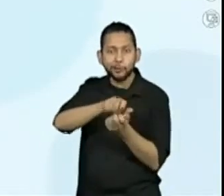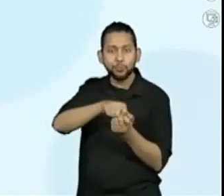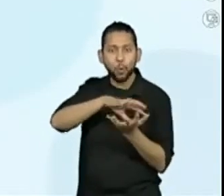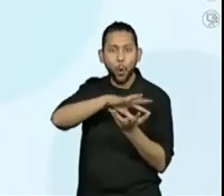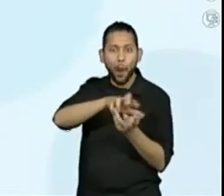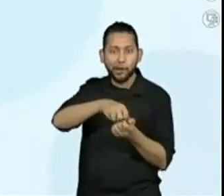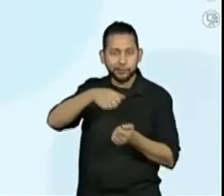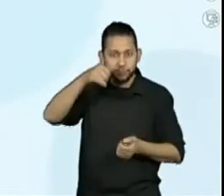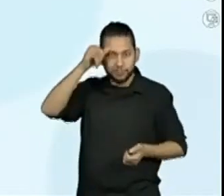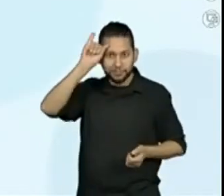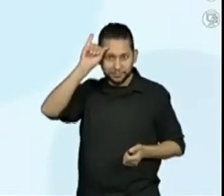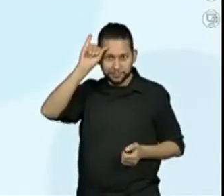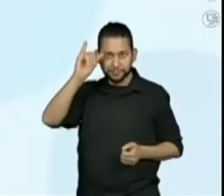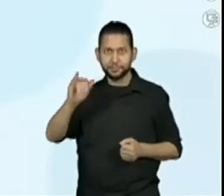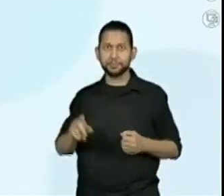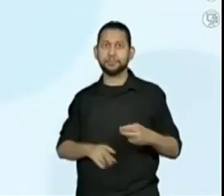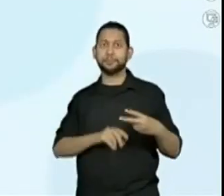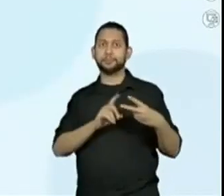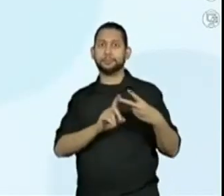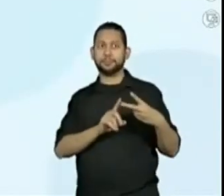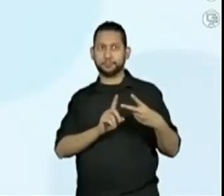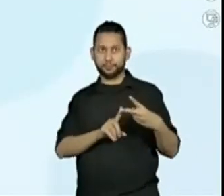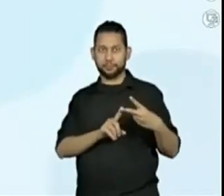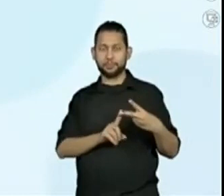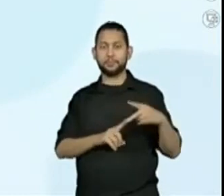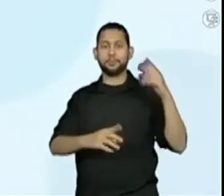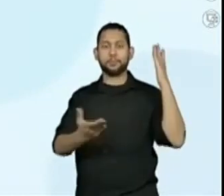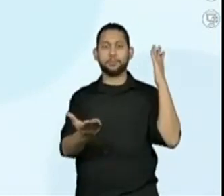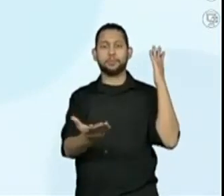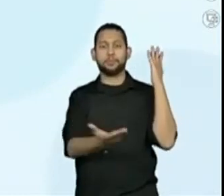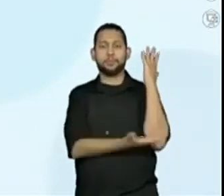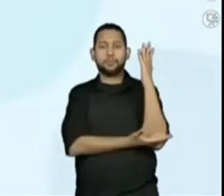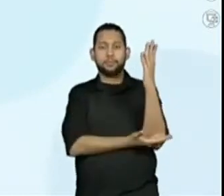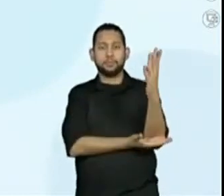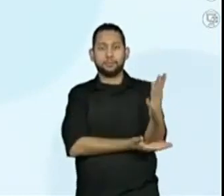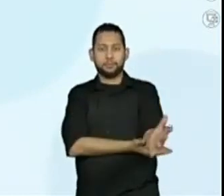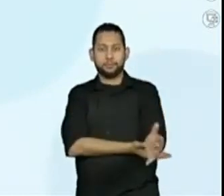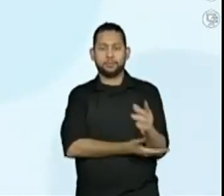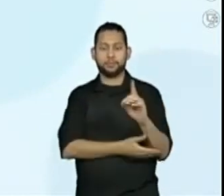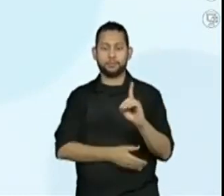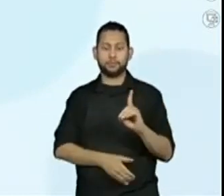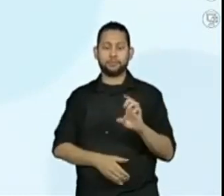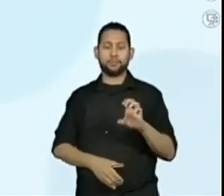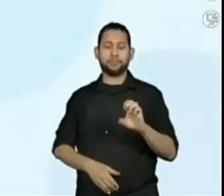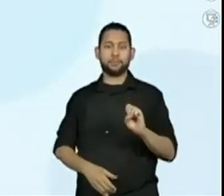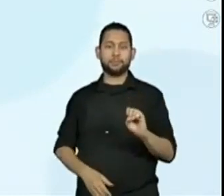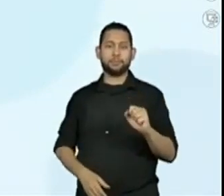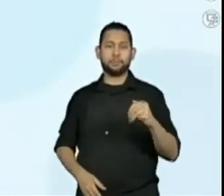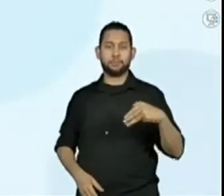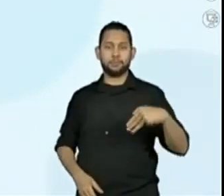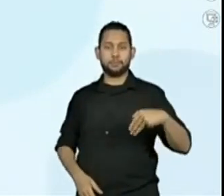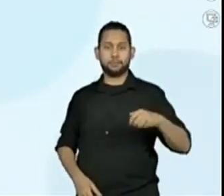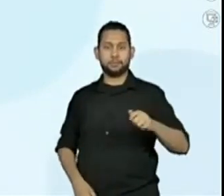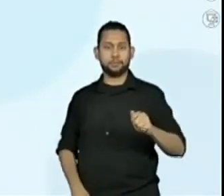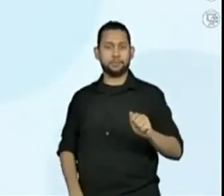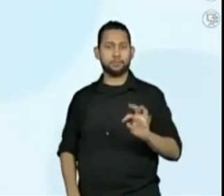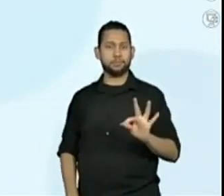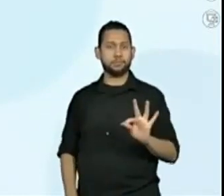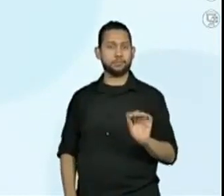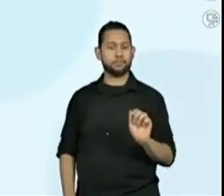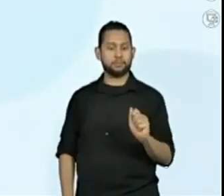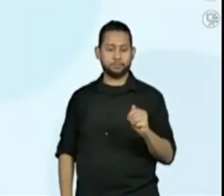E depois aparece também o desmatamento. É a outra causa.